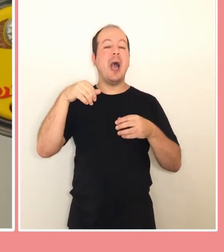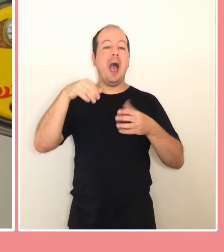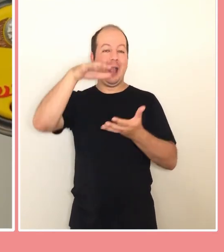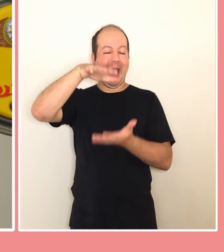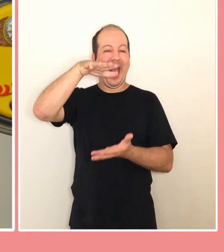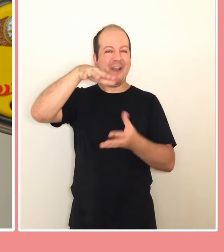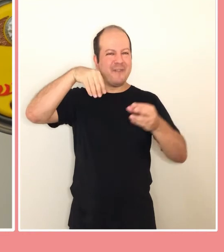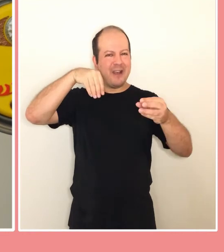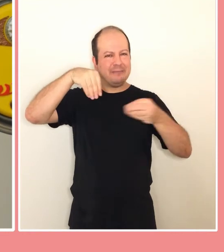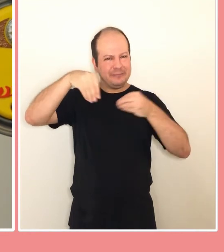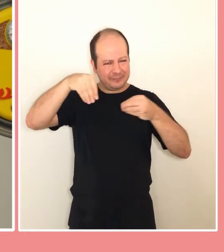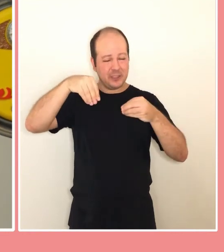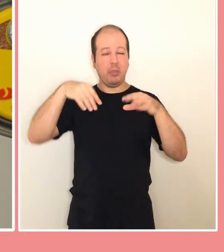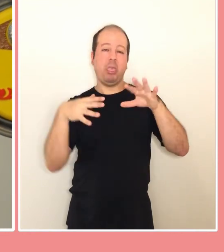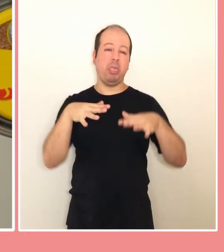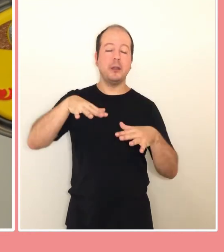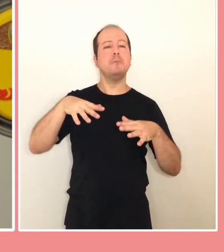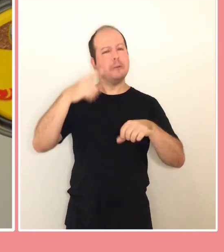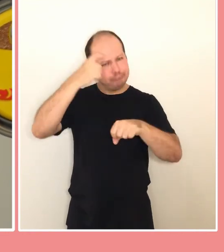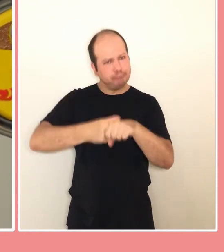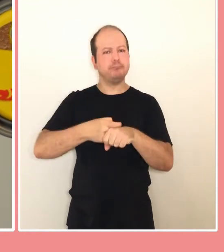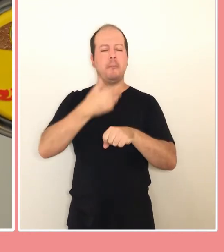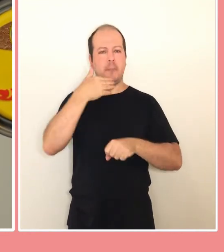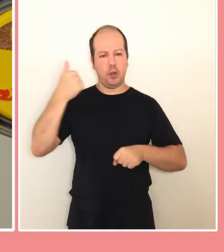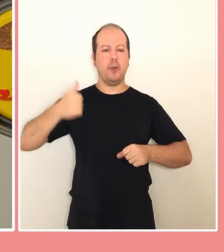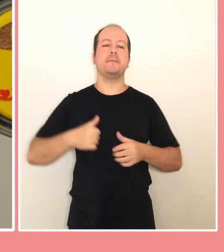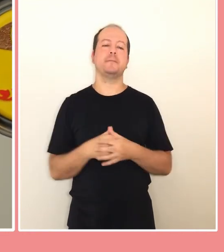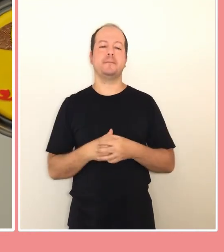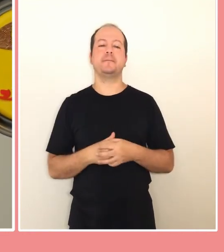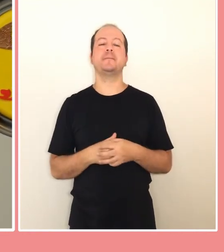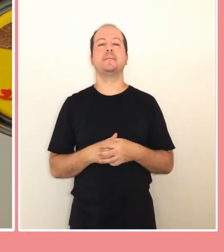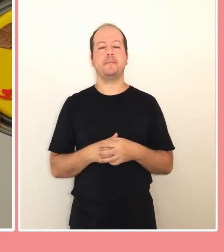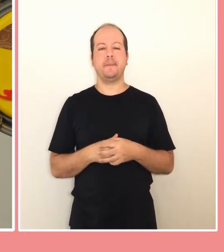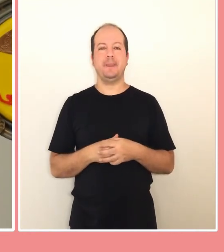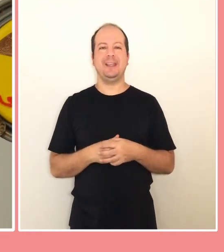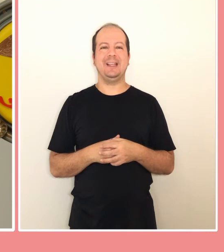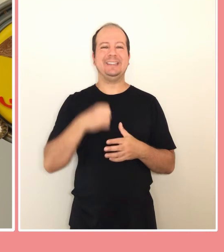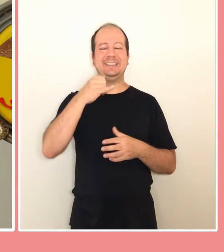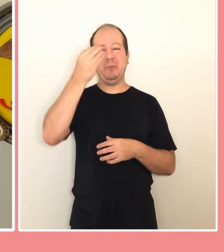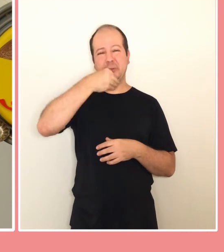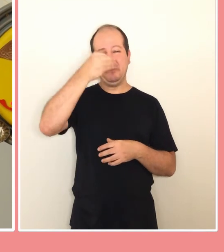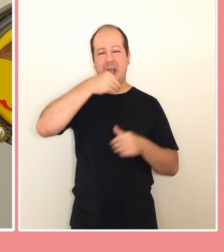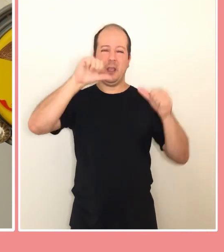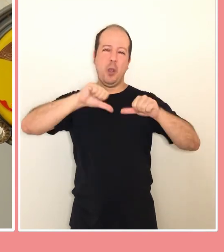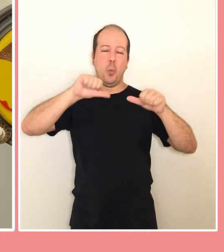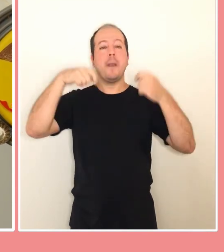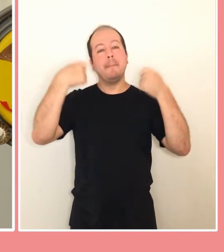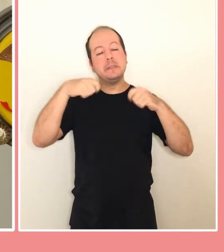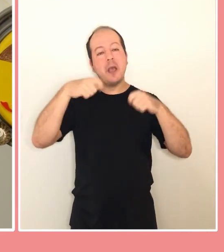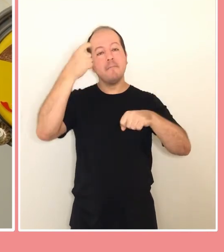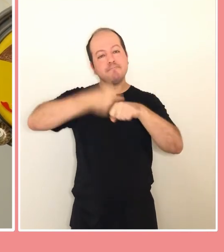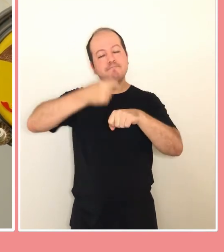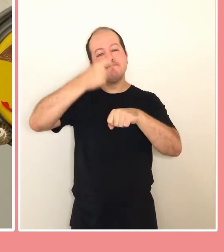Essas garrafas que tenham desenhos, que sejam formatos assim, essas lisas são muito mole. O importante é que,